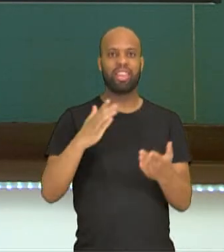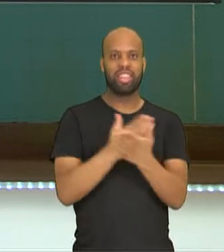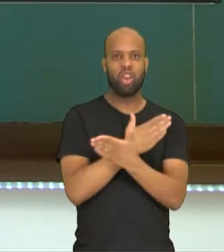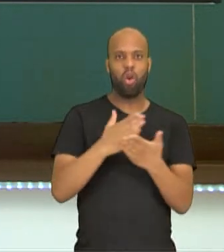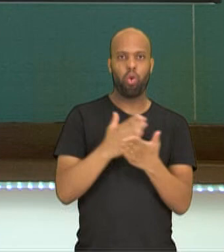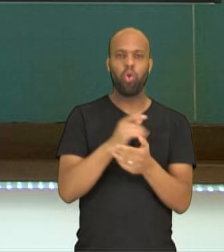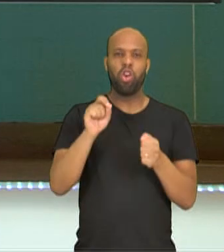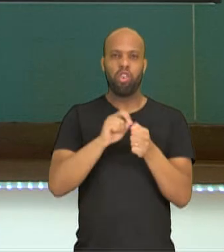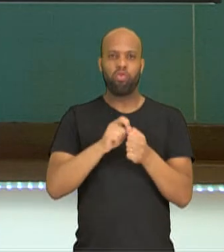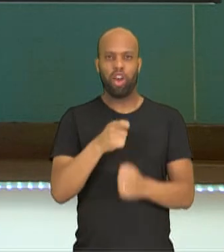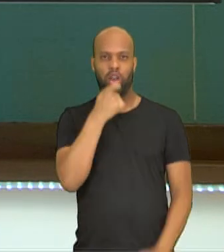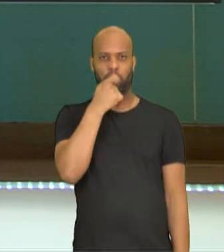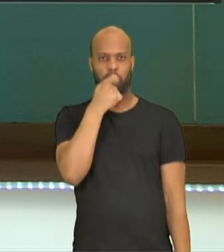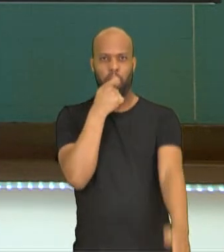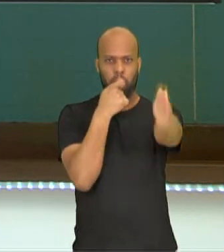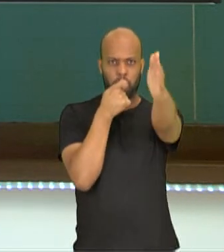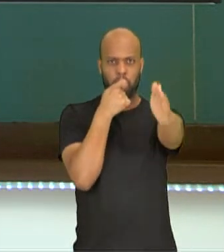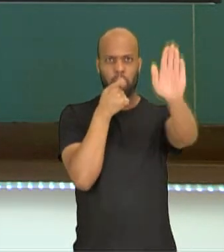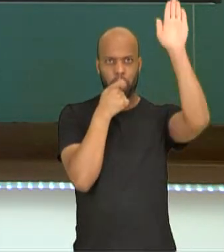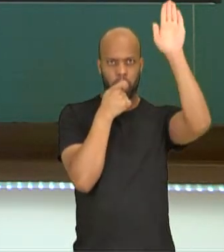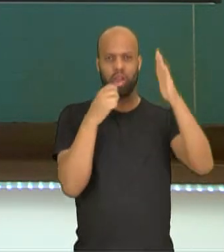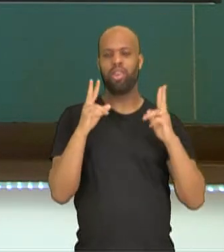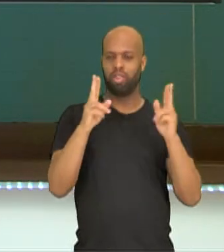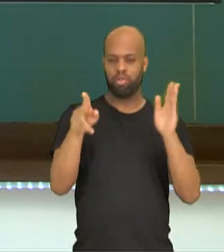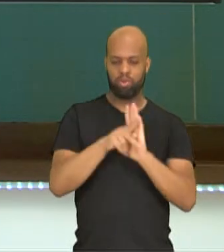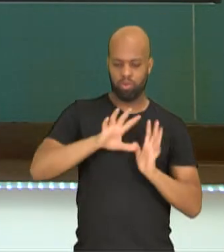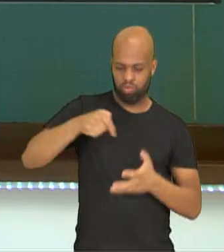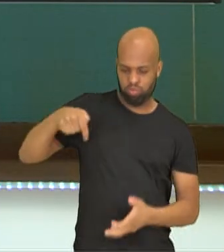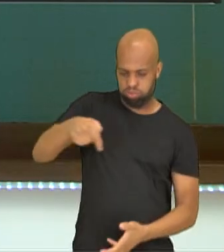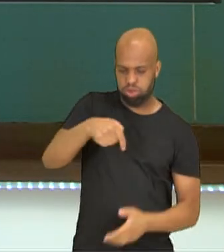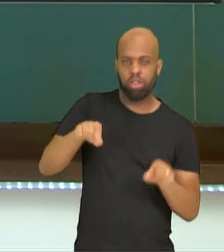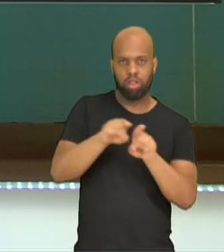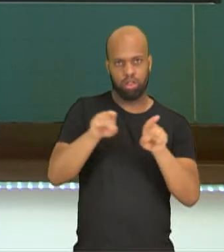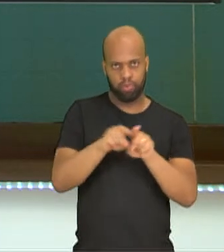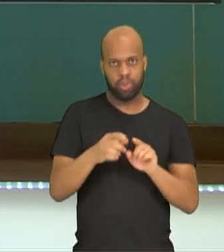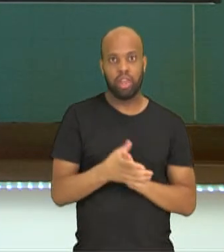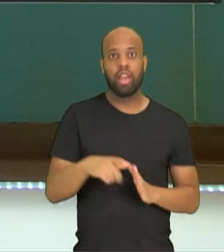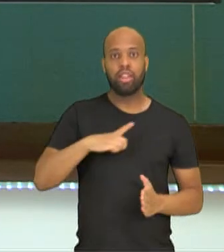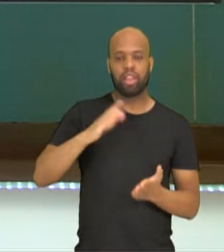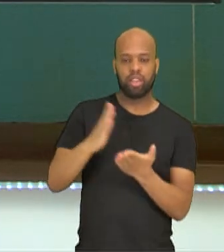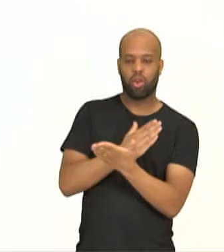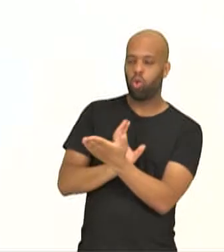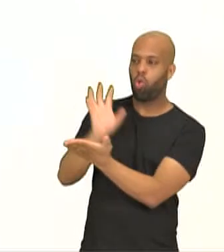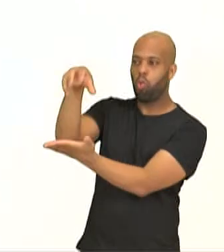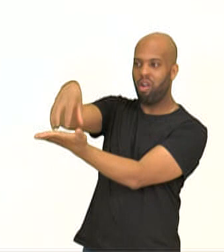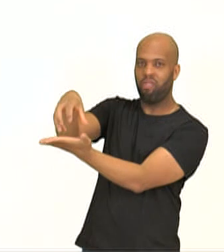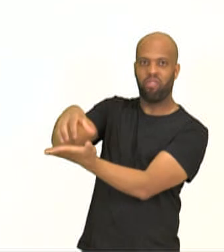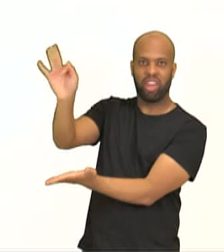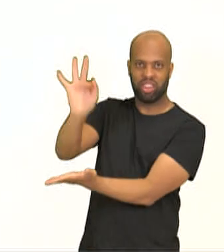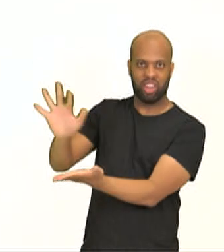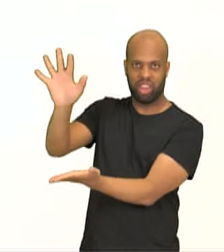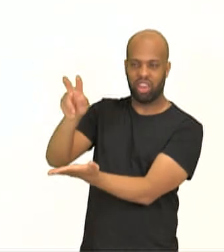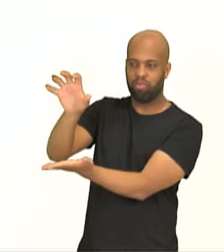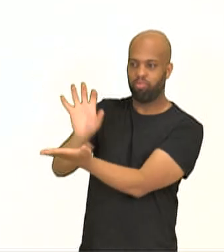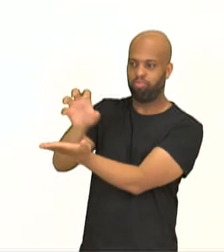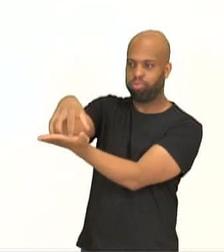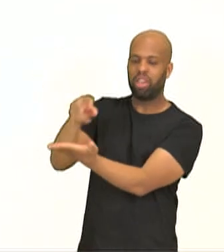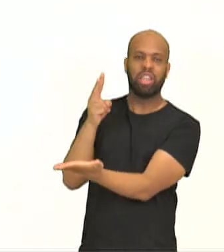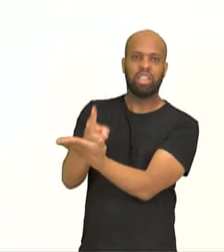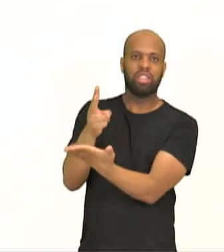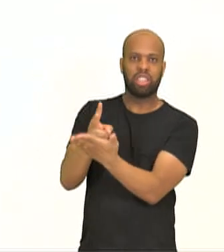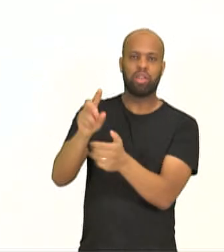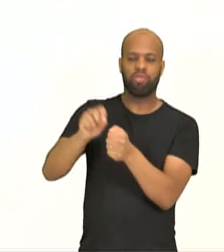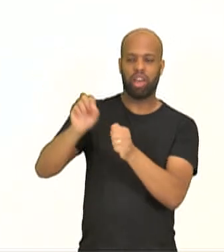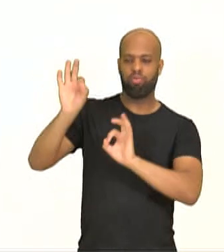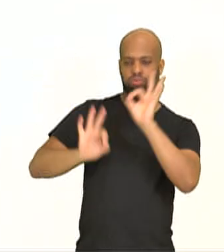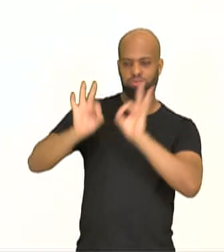são os mesmos no mundo inteiro. Ele é regido por federações e confederações, então sempre vai ter essa federação,